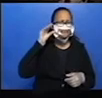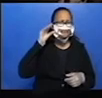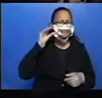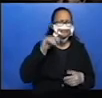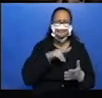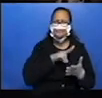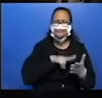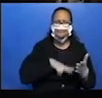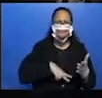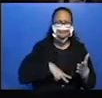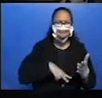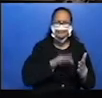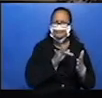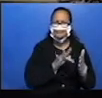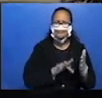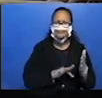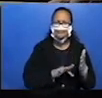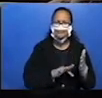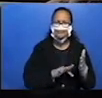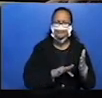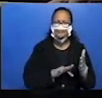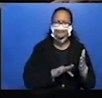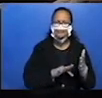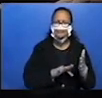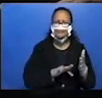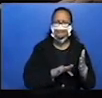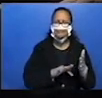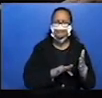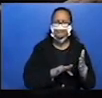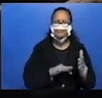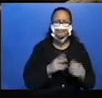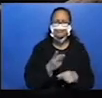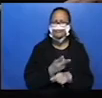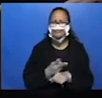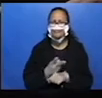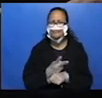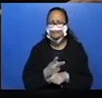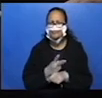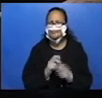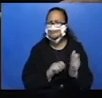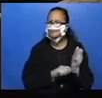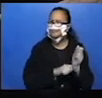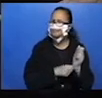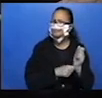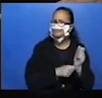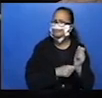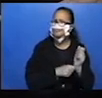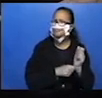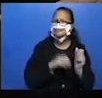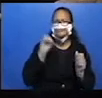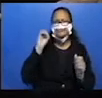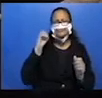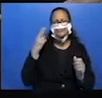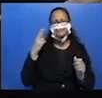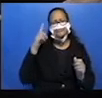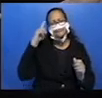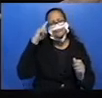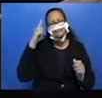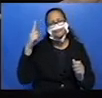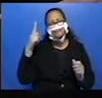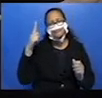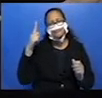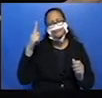fim? Tenta bancar o detetive procurando desvendar um mistério ou simplesmente pensa,